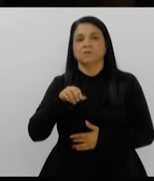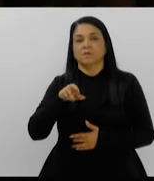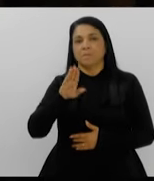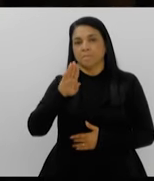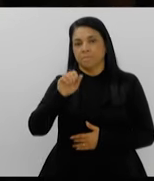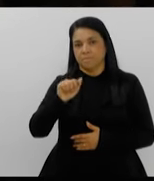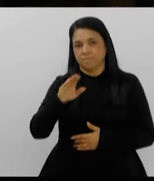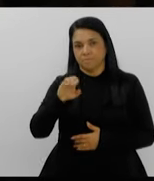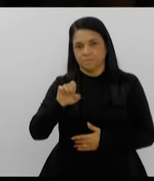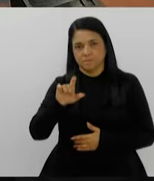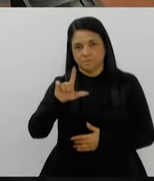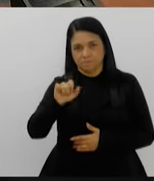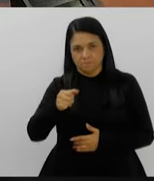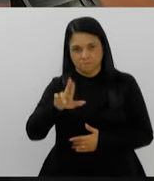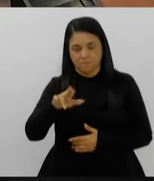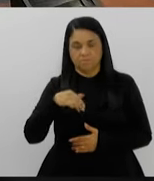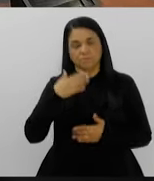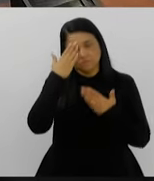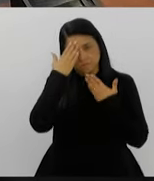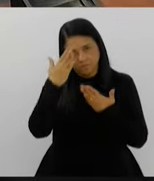presidente.